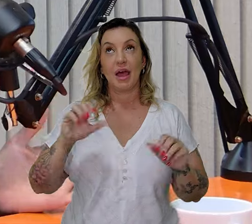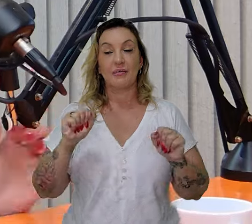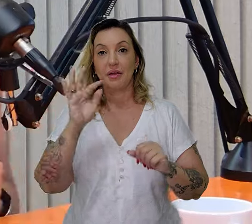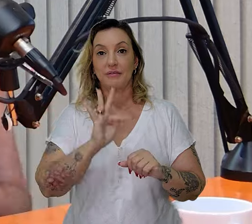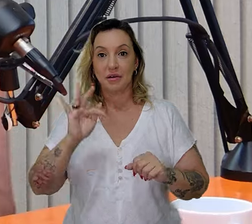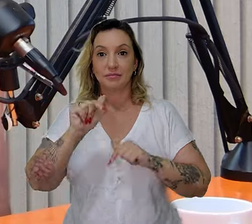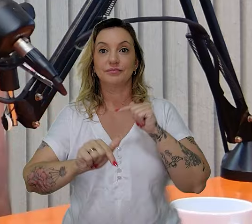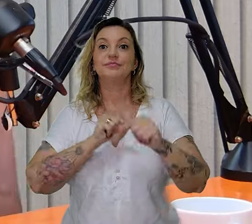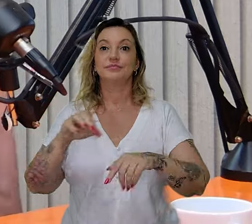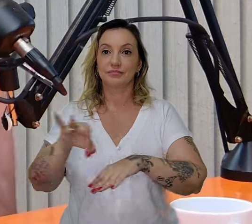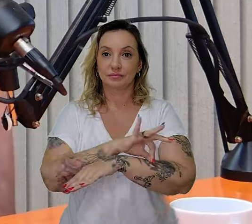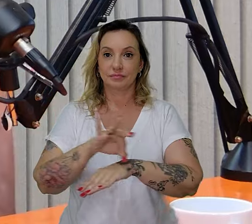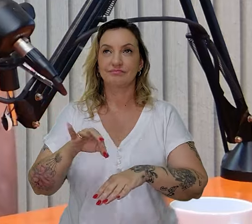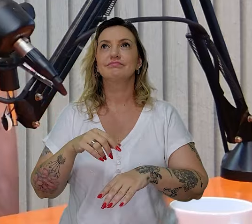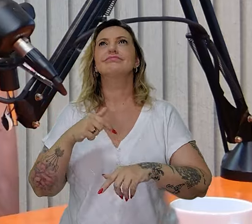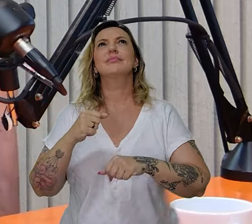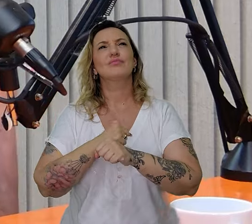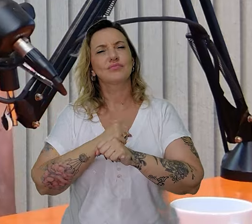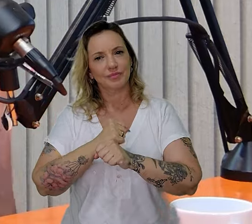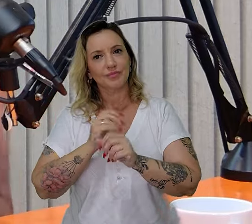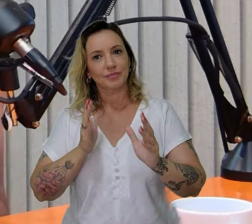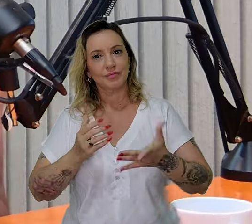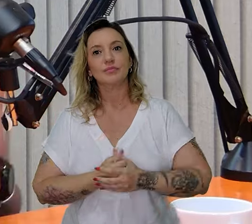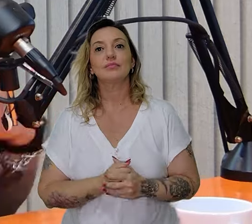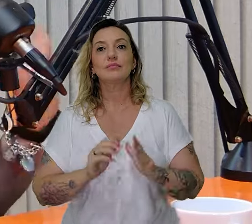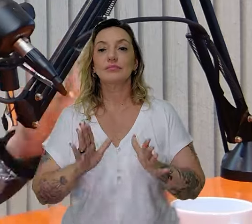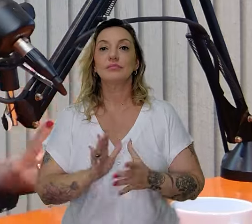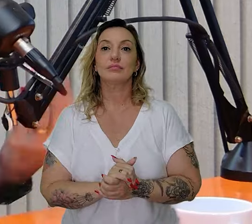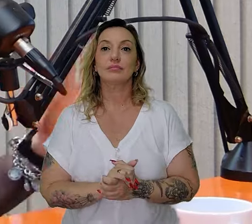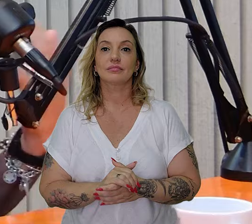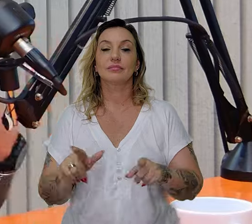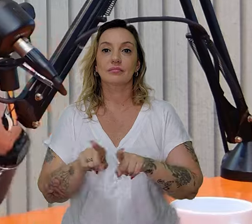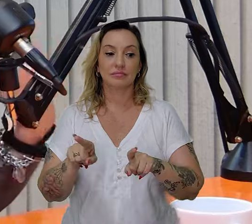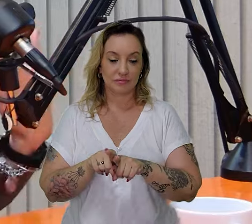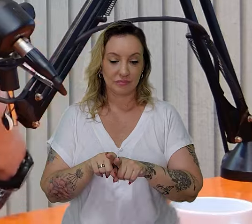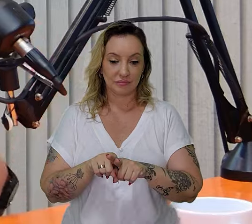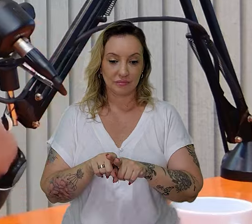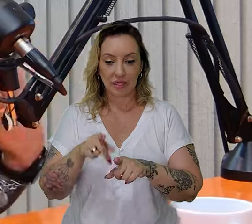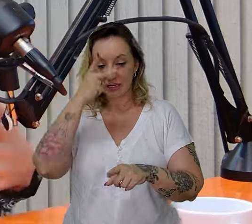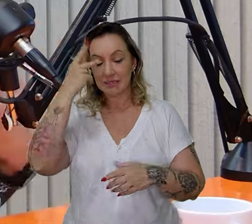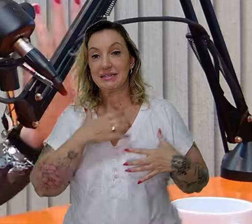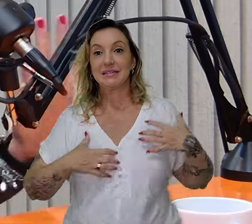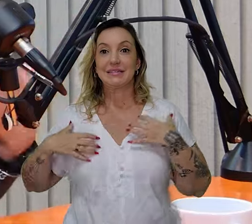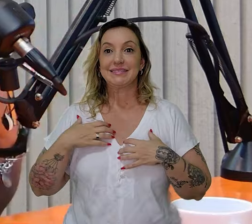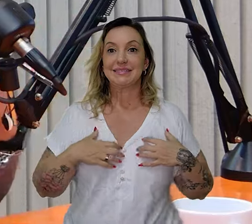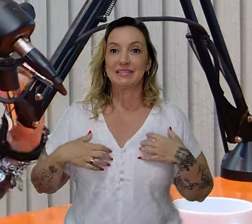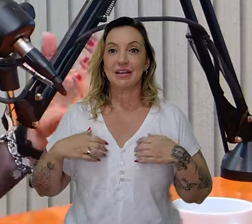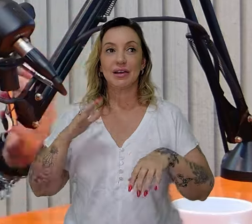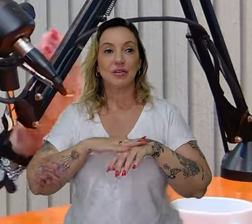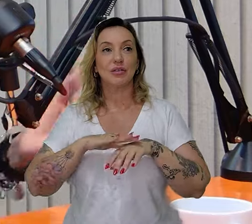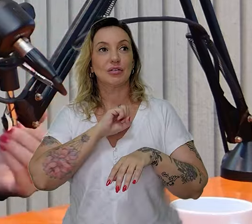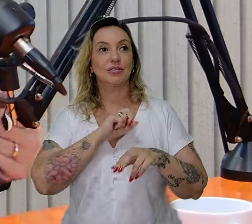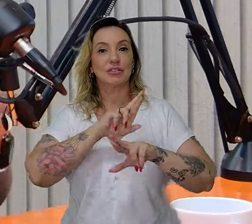faculdade trabalhei como arquiteta durante muitos anos tá mas aí eu também acabei eu sou uma pessoa muito inquieta né Eu gosto de